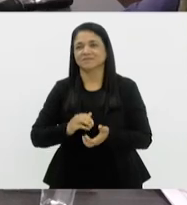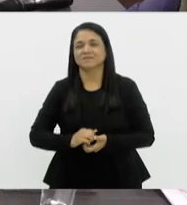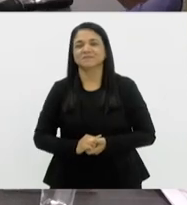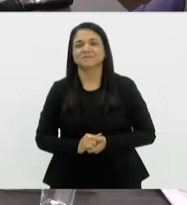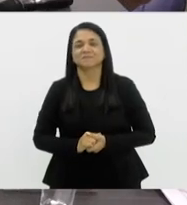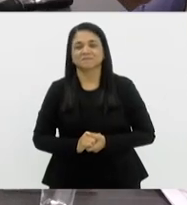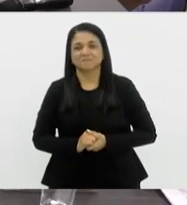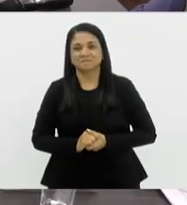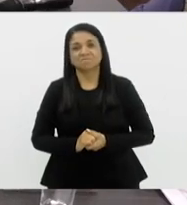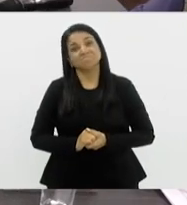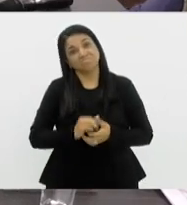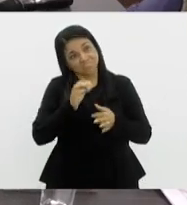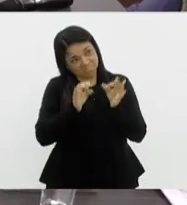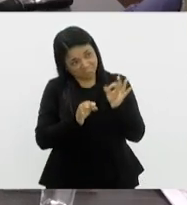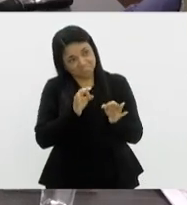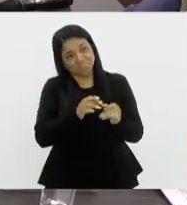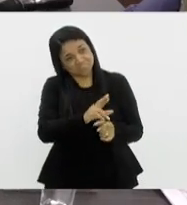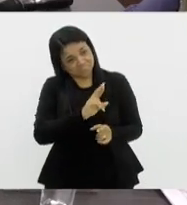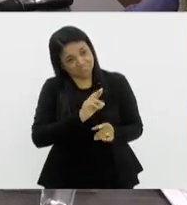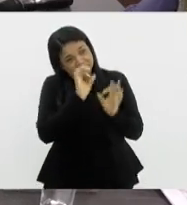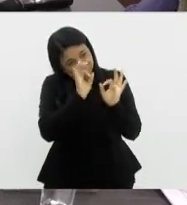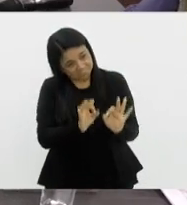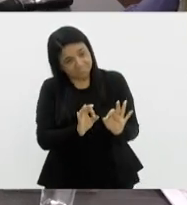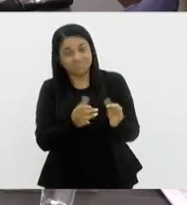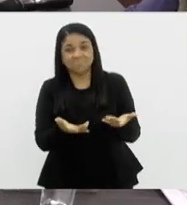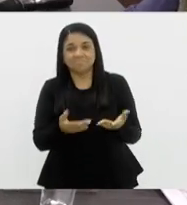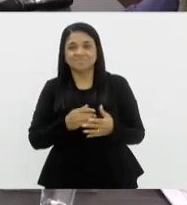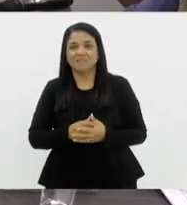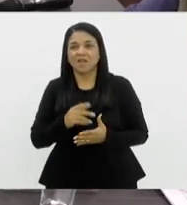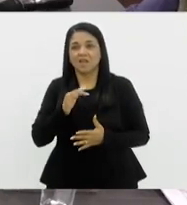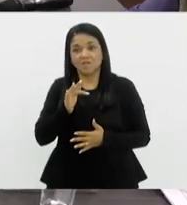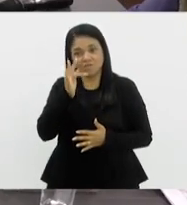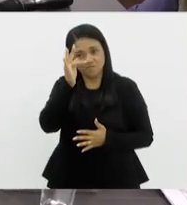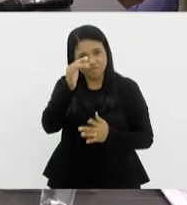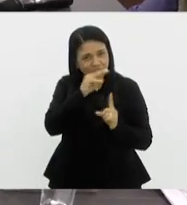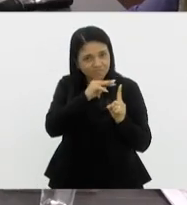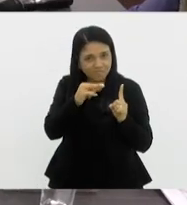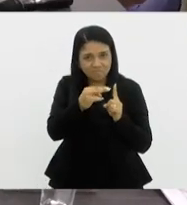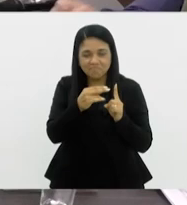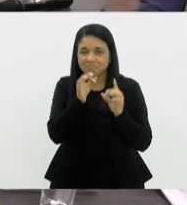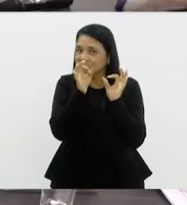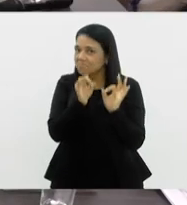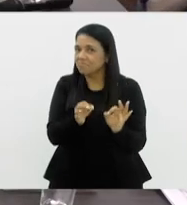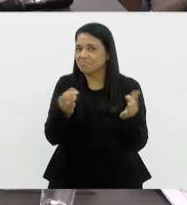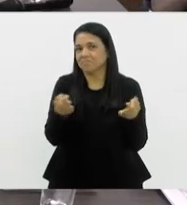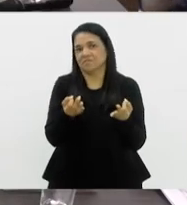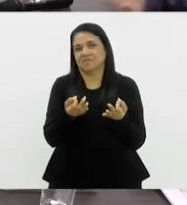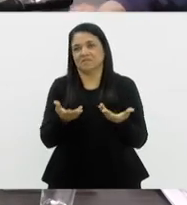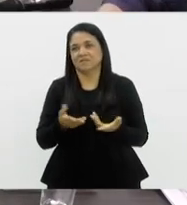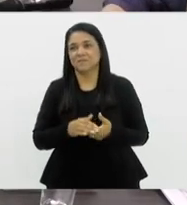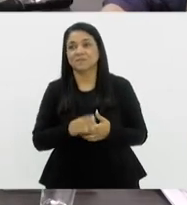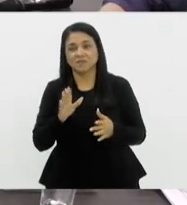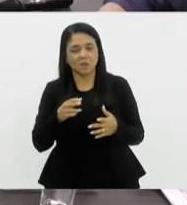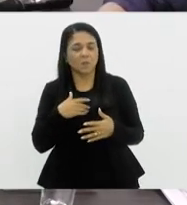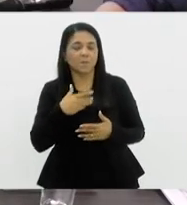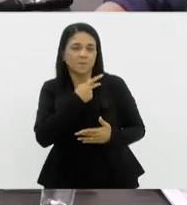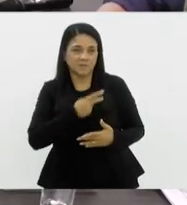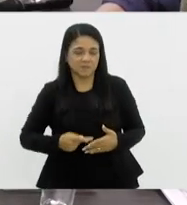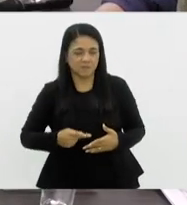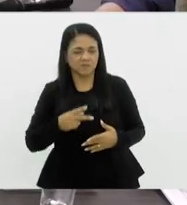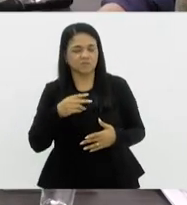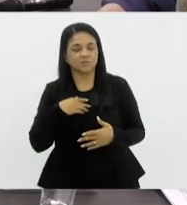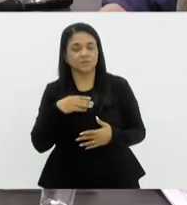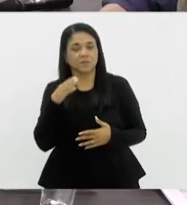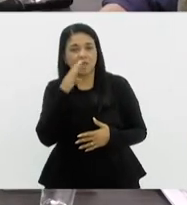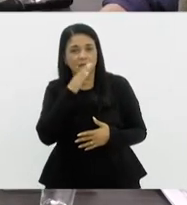A justificativa é essa, né? Visão do futuro. Presidente, muito rapidamente, só para verificar,